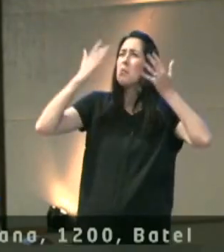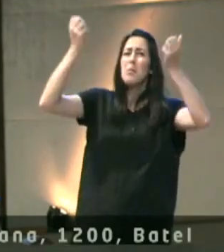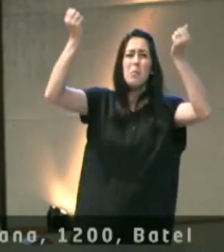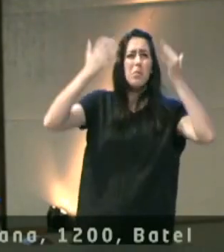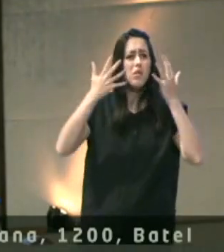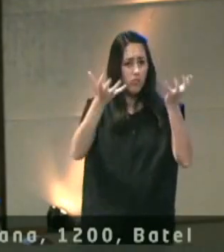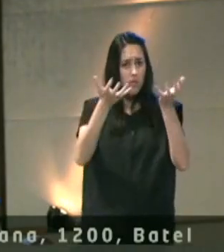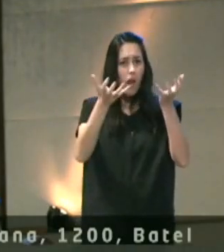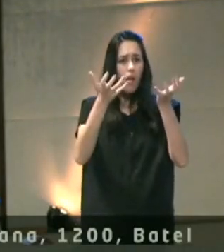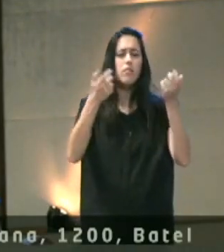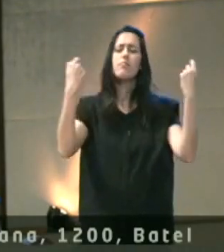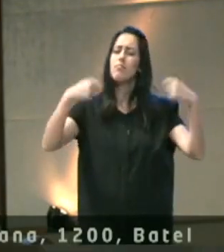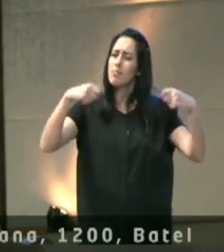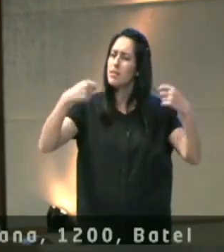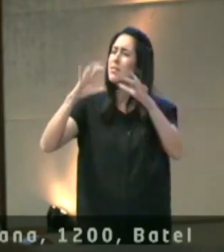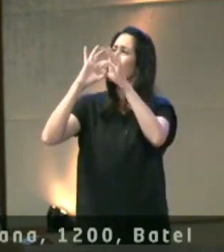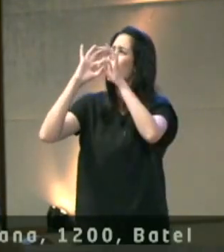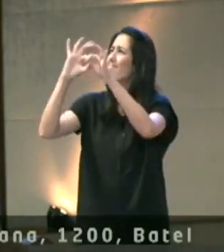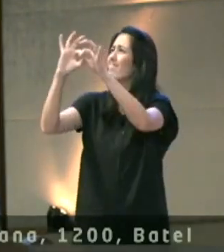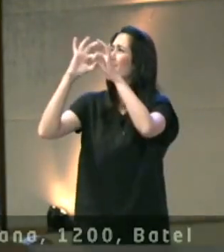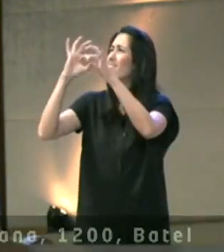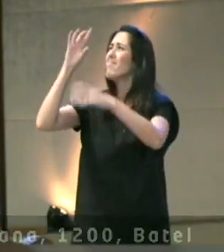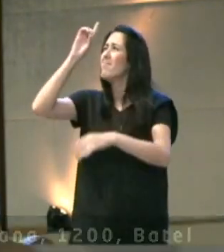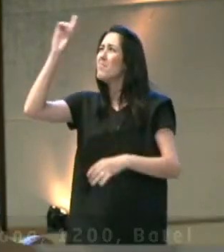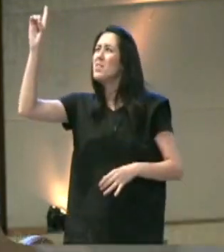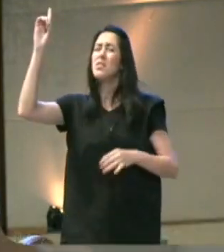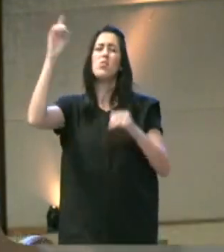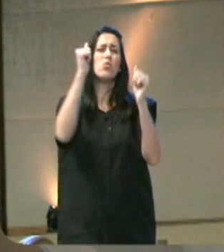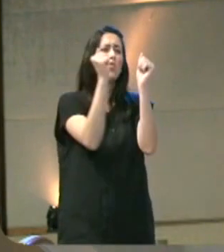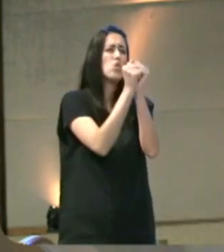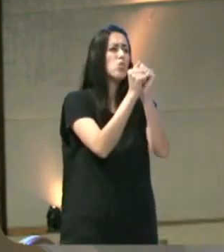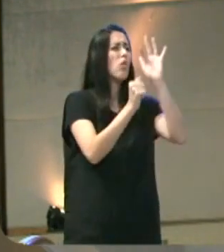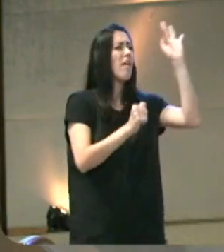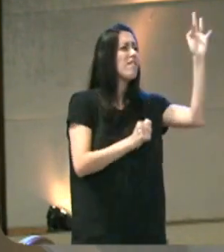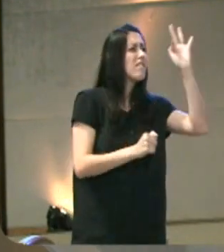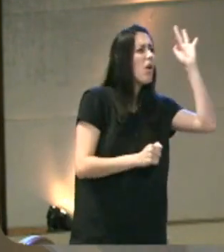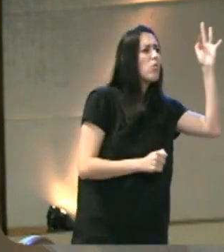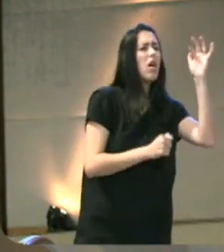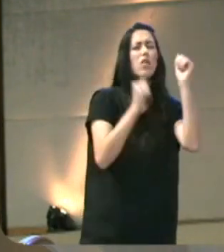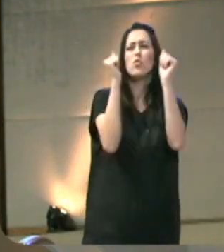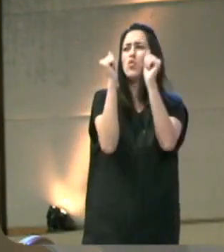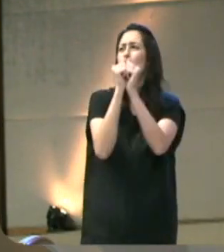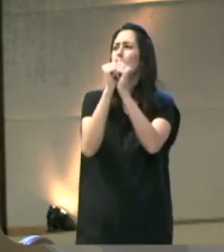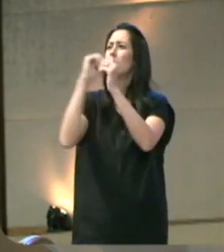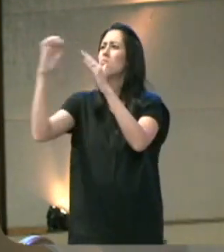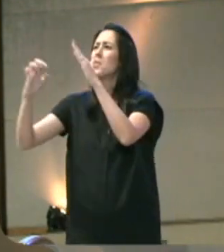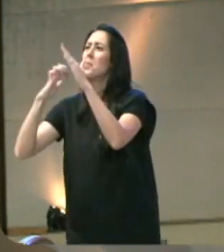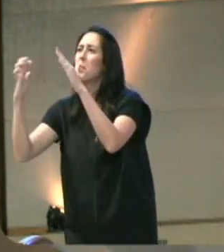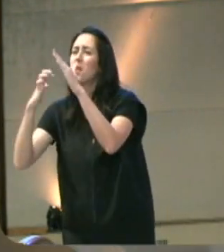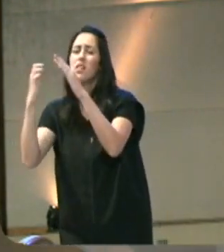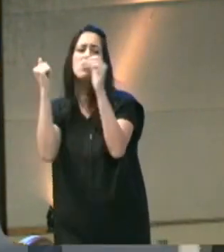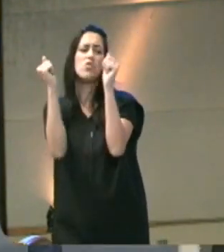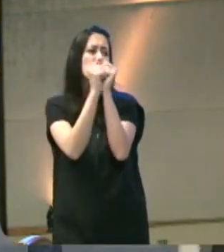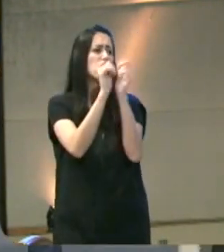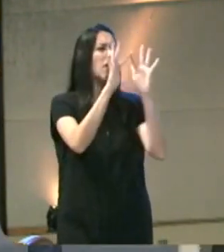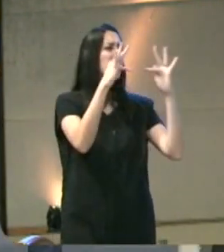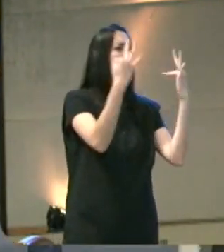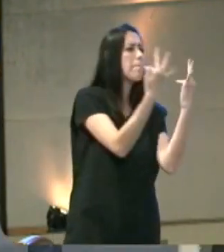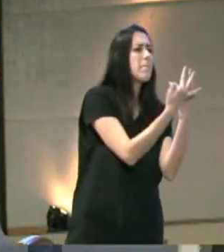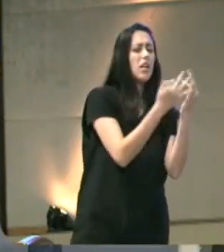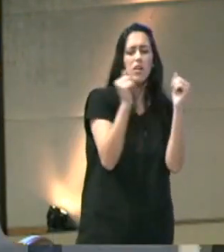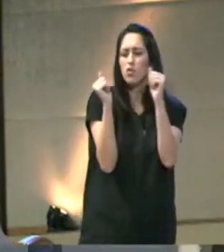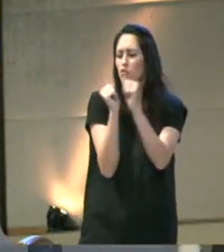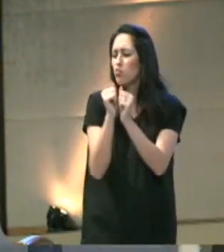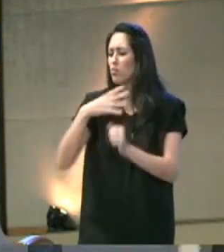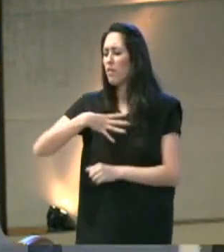todas as áreas da sua vida. Leva para os seus estudos, para o seu negócio, para a sua família, para a educação dos filhos.